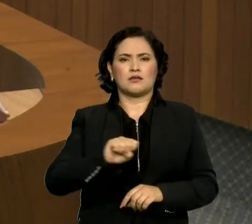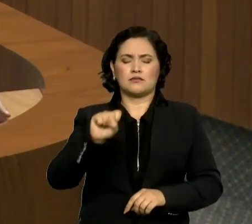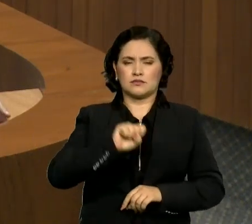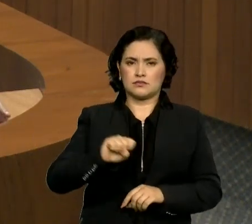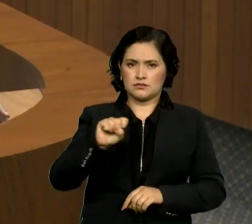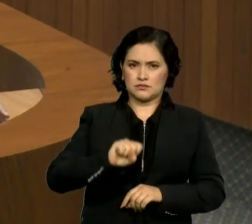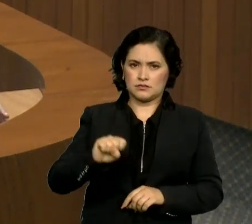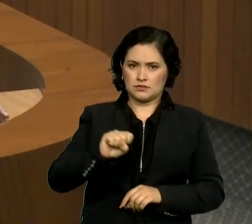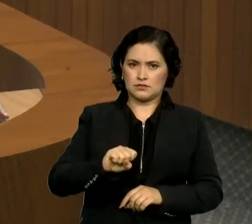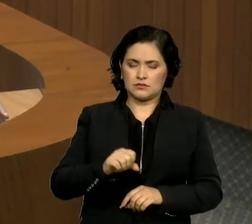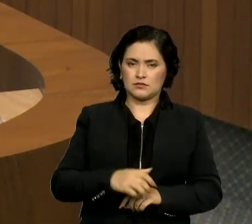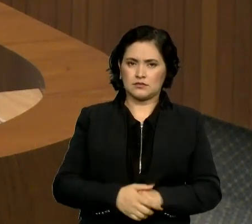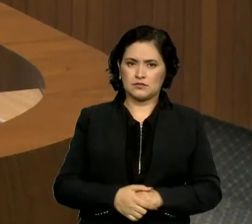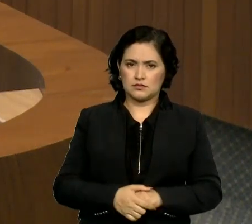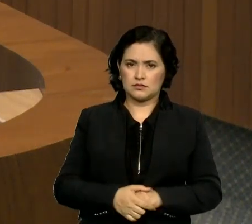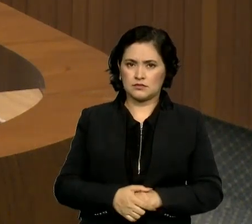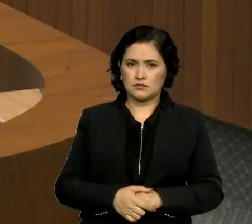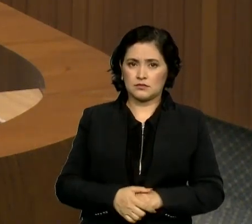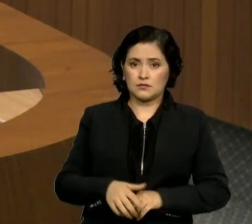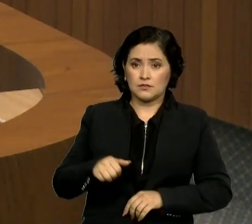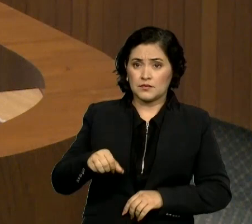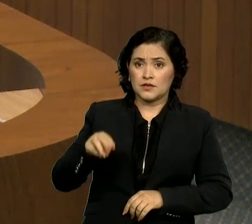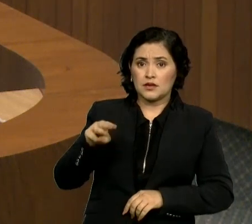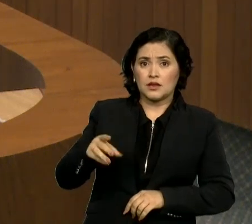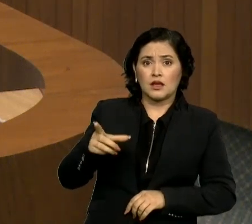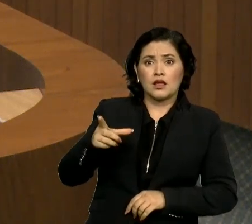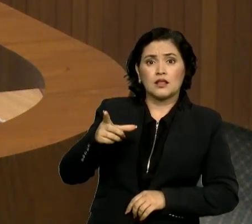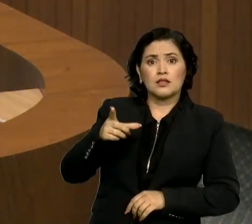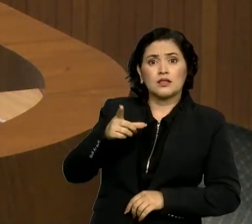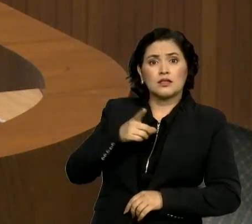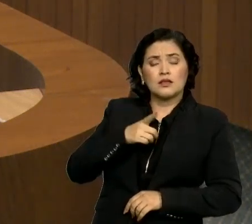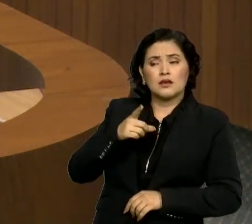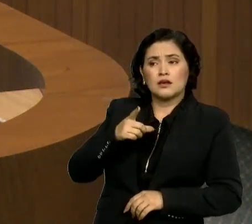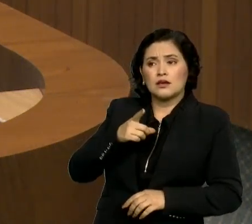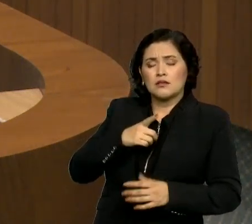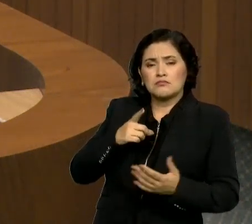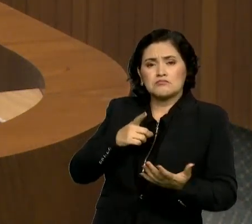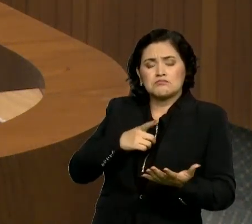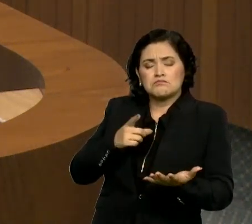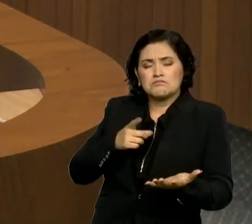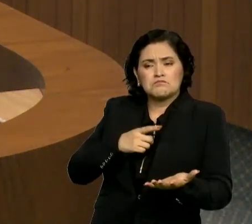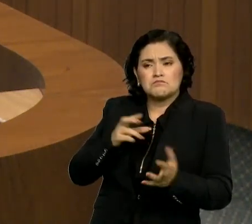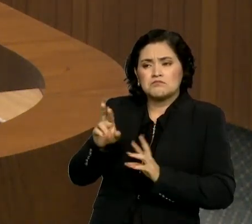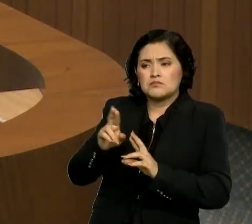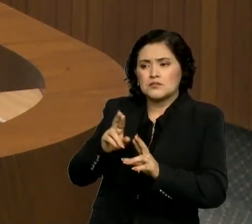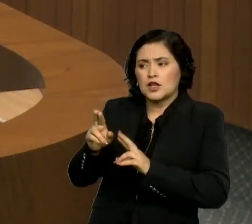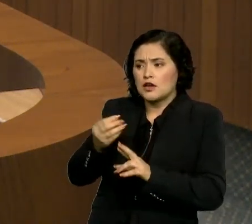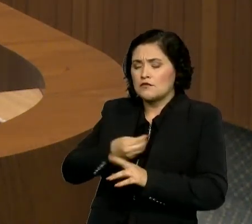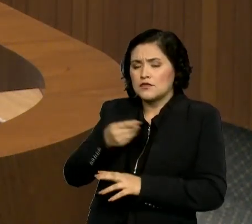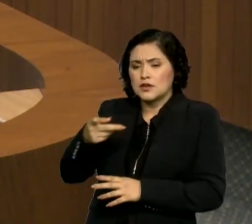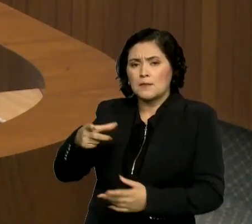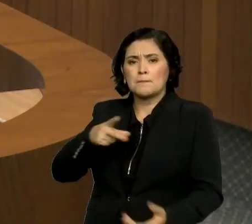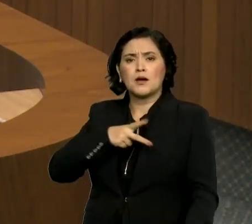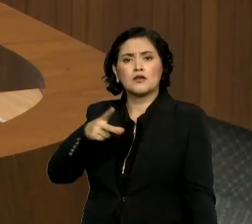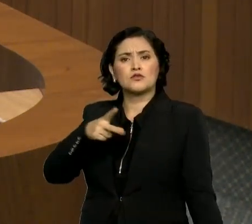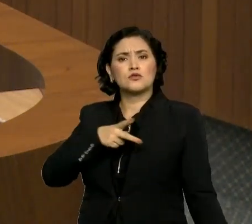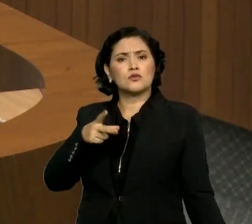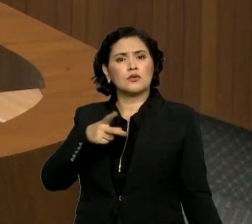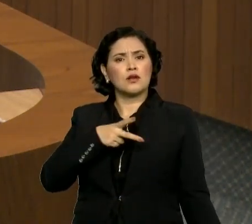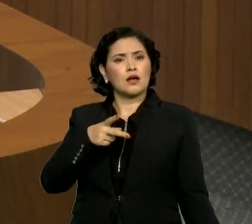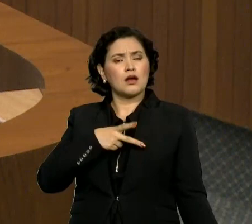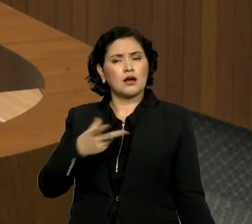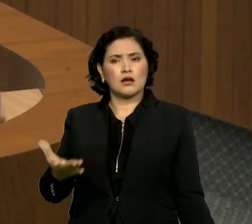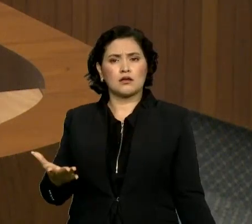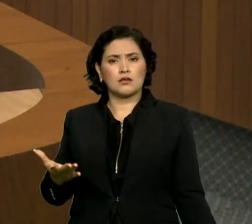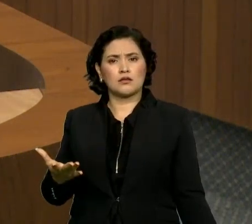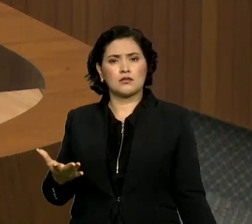Quem tem a ver com a vida dos outros? Quem sabe dos motivos particulares que levam uma mulher a não estar